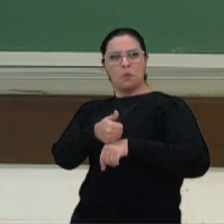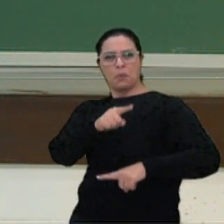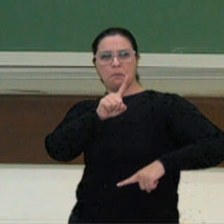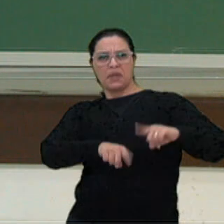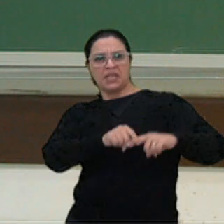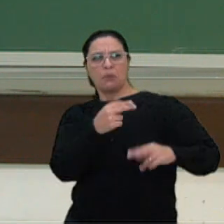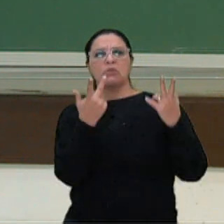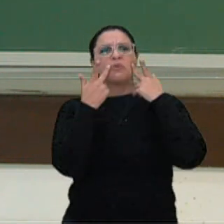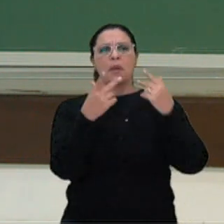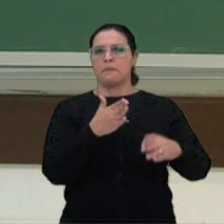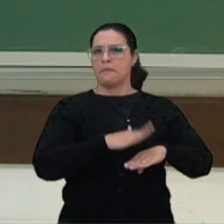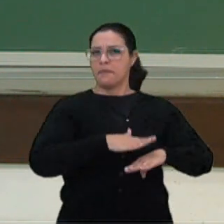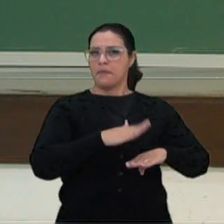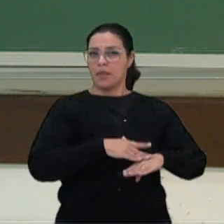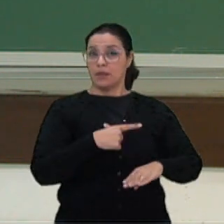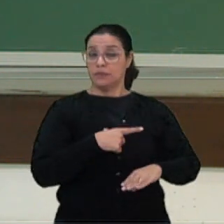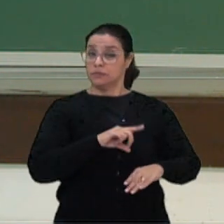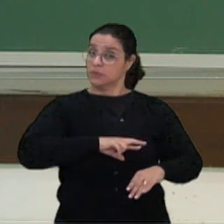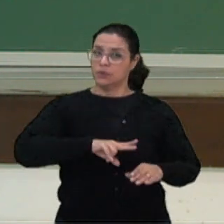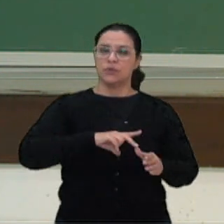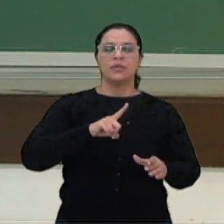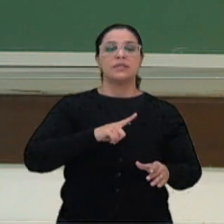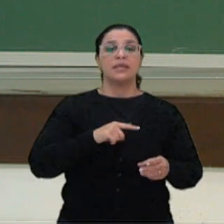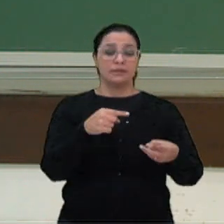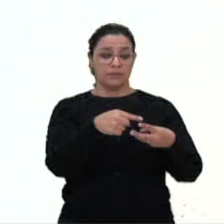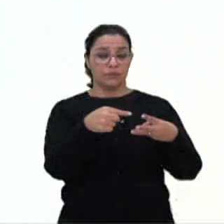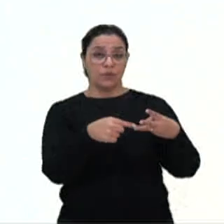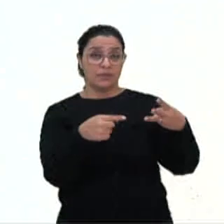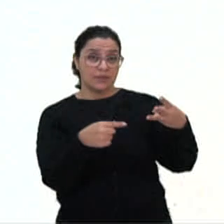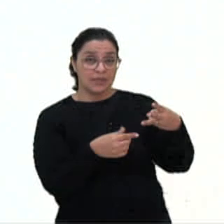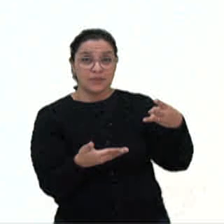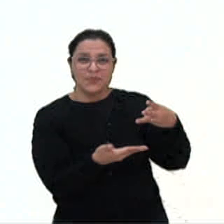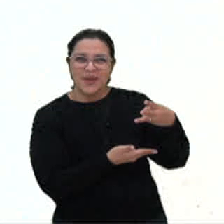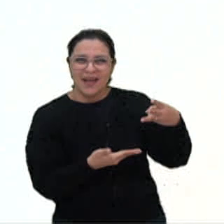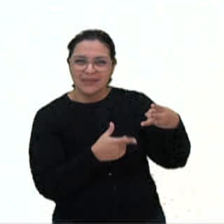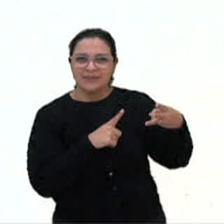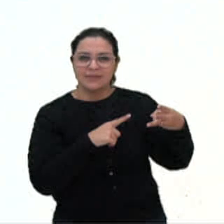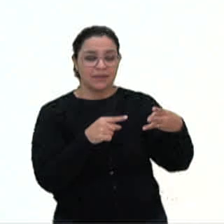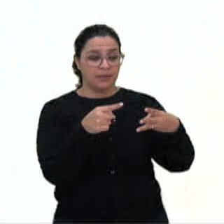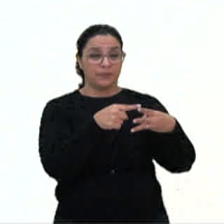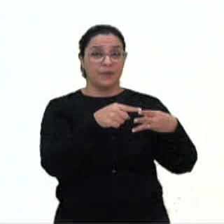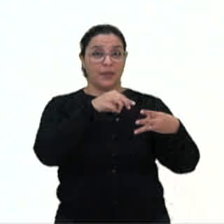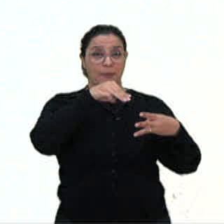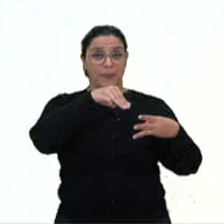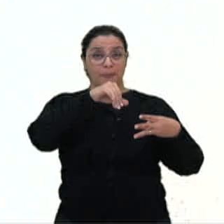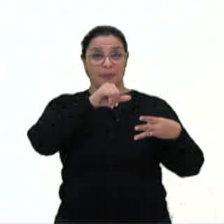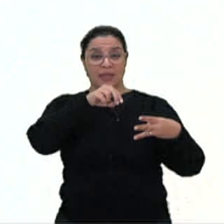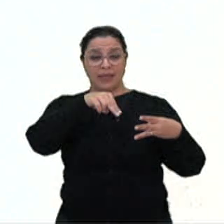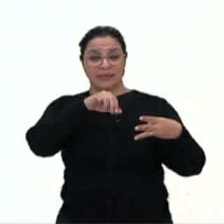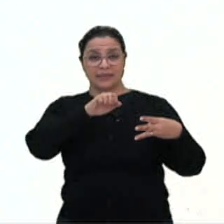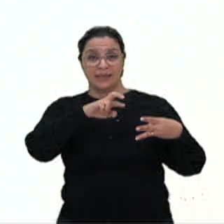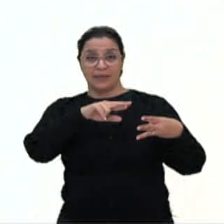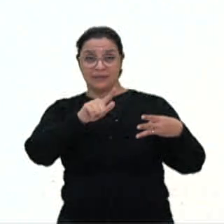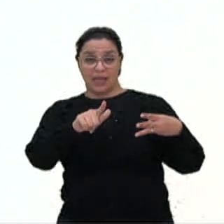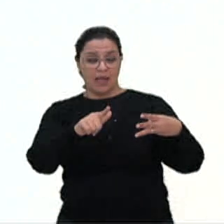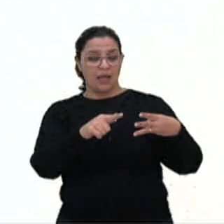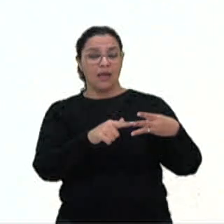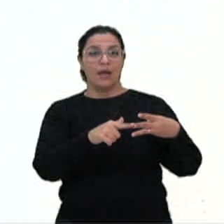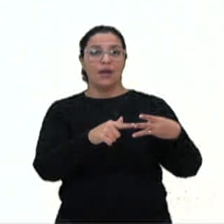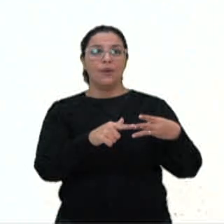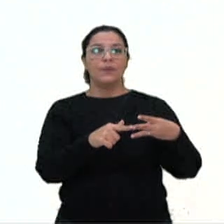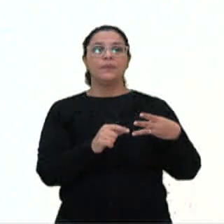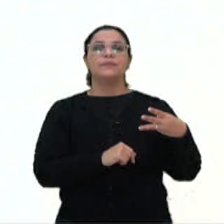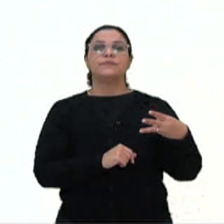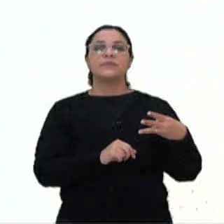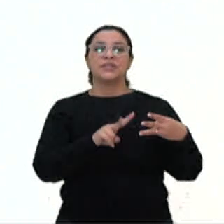recursos naturais. Dividimos a matéria-prima em três tipos básicos ali, mineral, e daí tem os exemplos, entre eles a